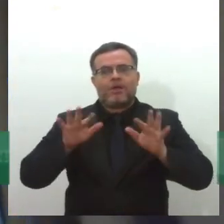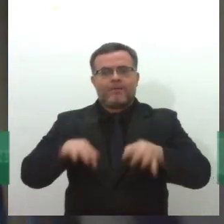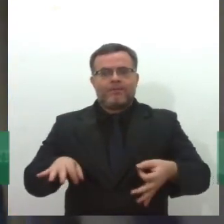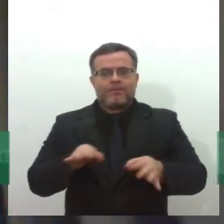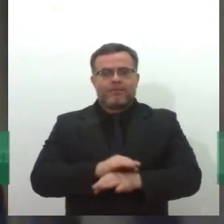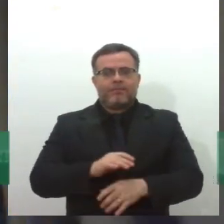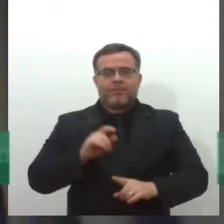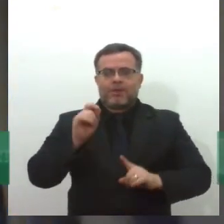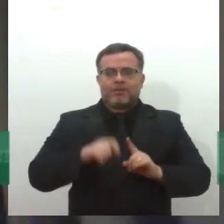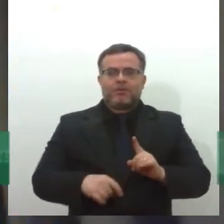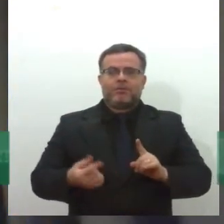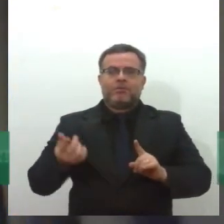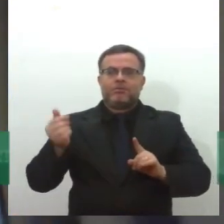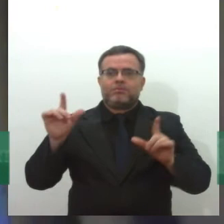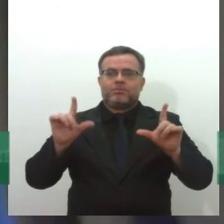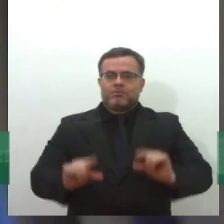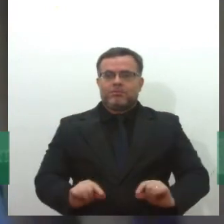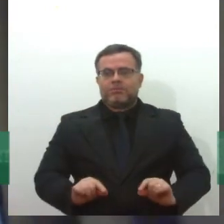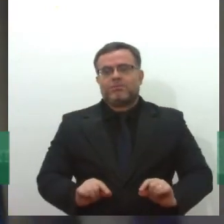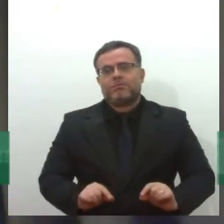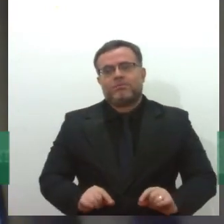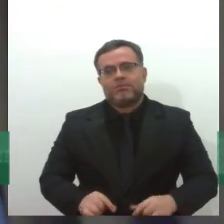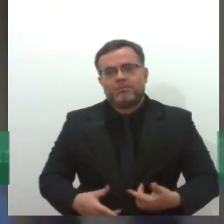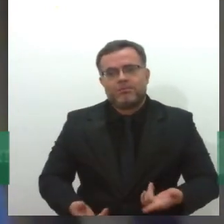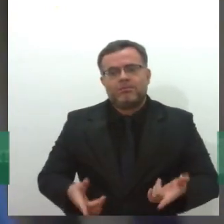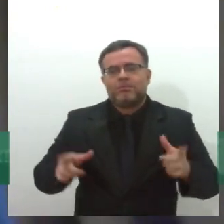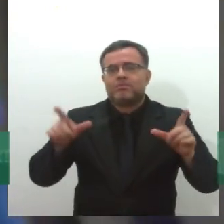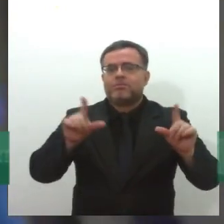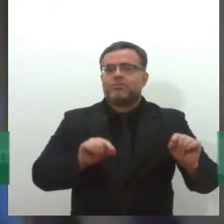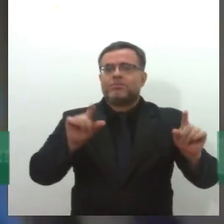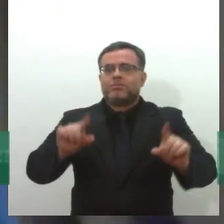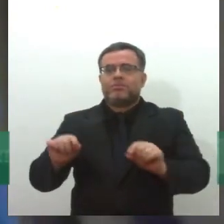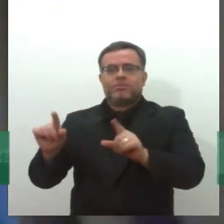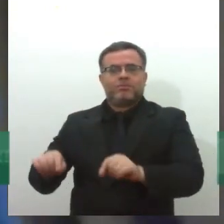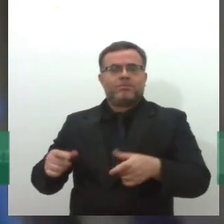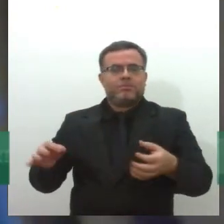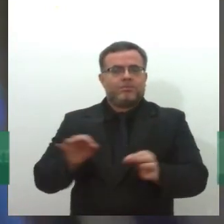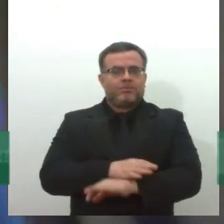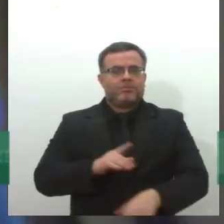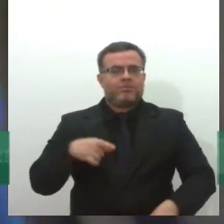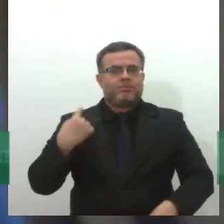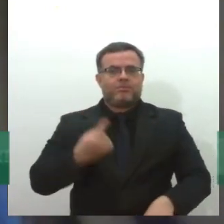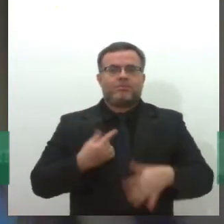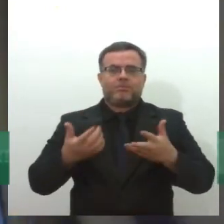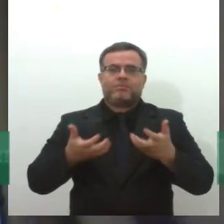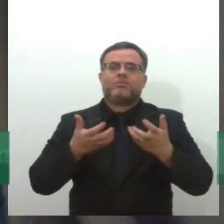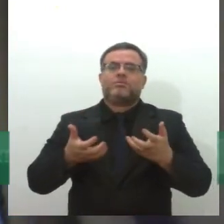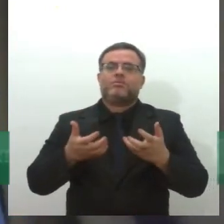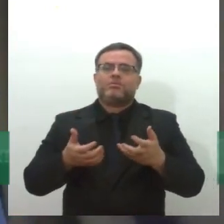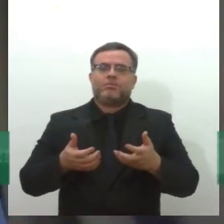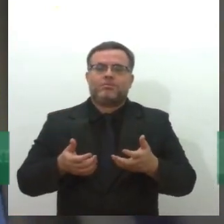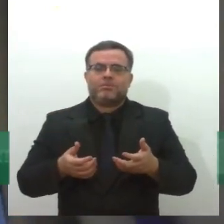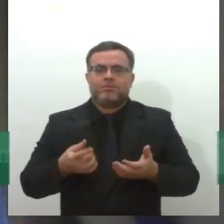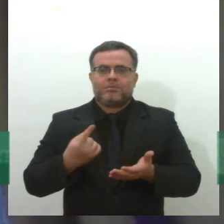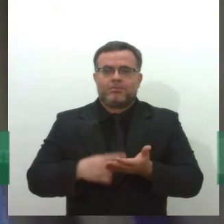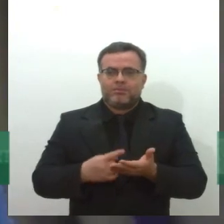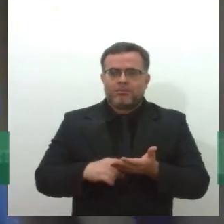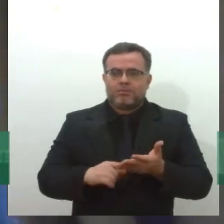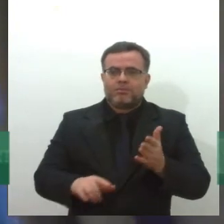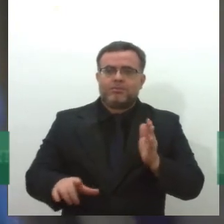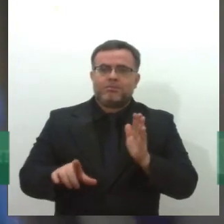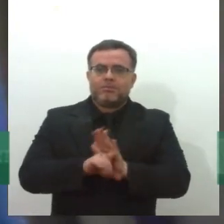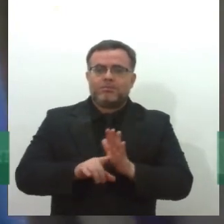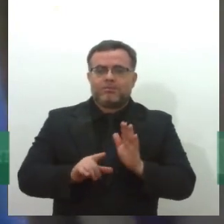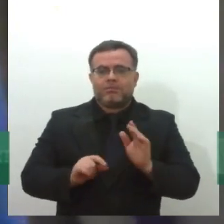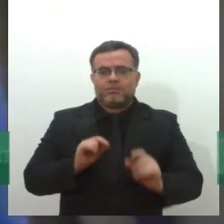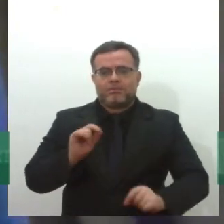vem o preço do barril caia de novo, o preço do trigo caia de novo. E a gente quer passar uma lei que é